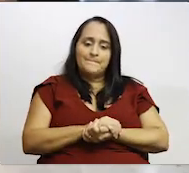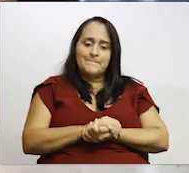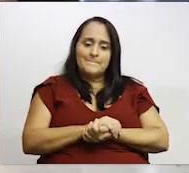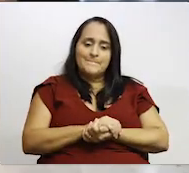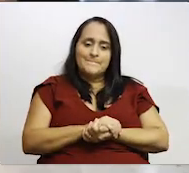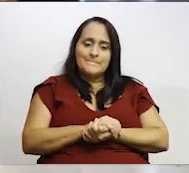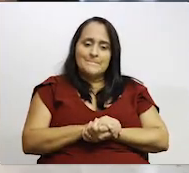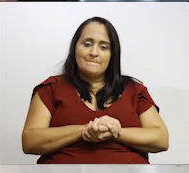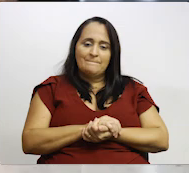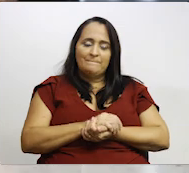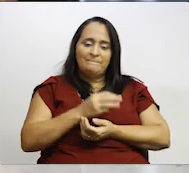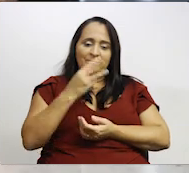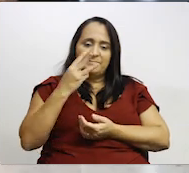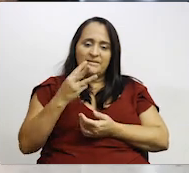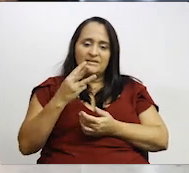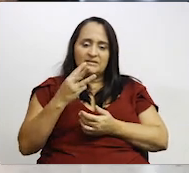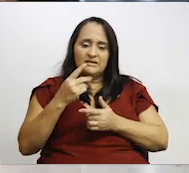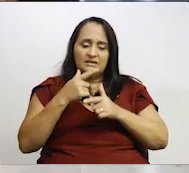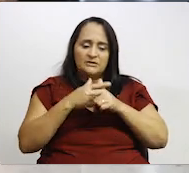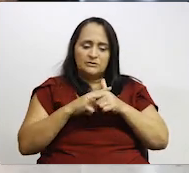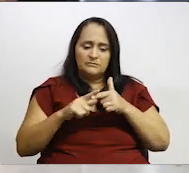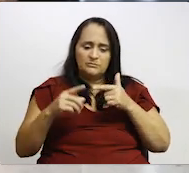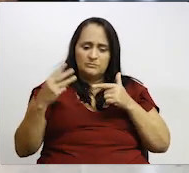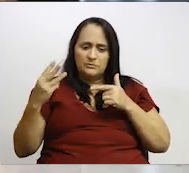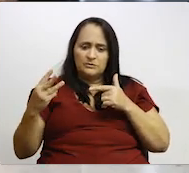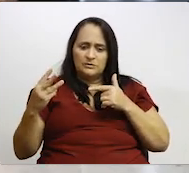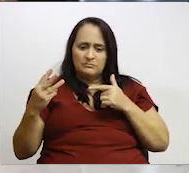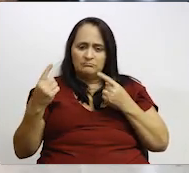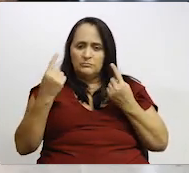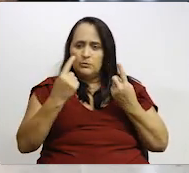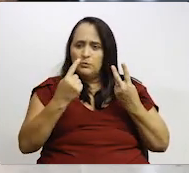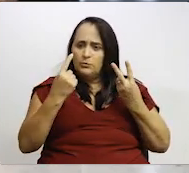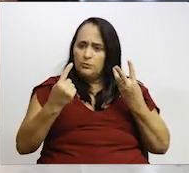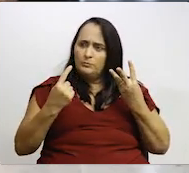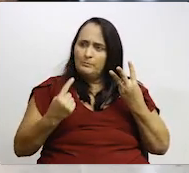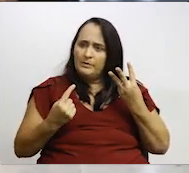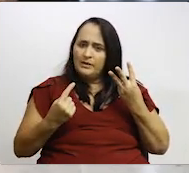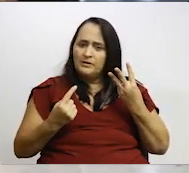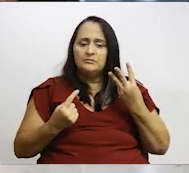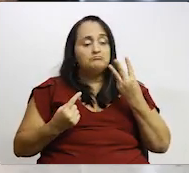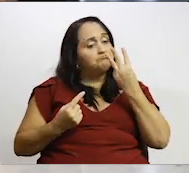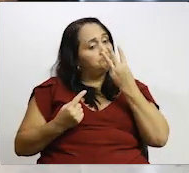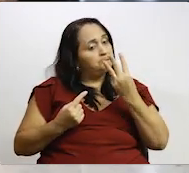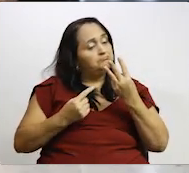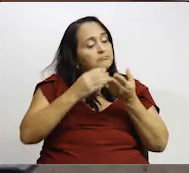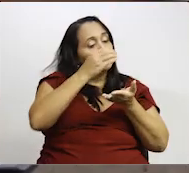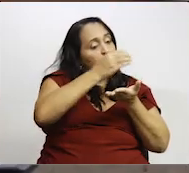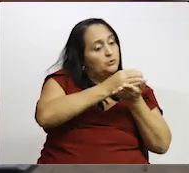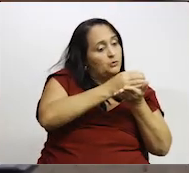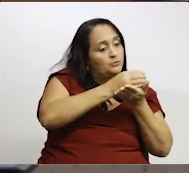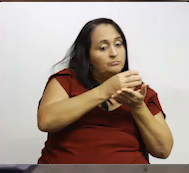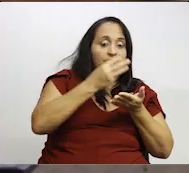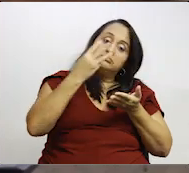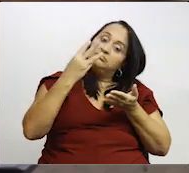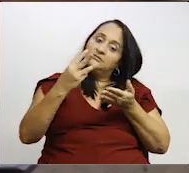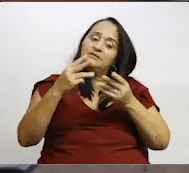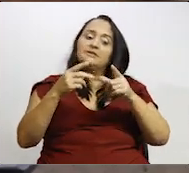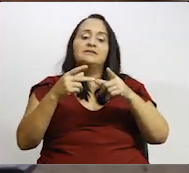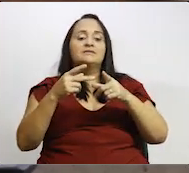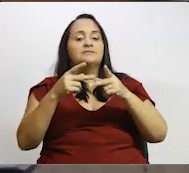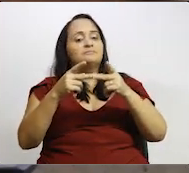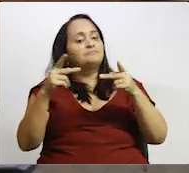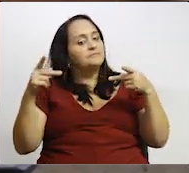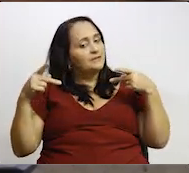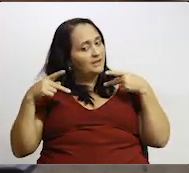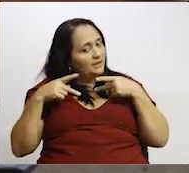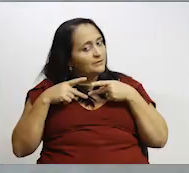Ok. 3 dividido por 3 é igual a 1 para cada. 3 pratos e 3 copos.